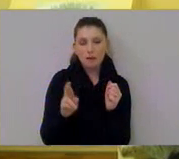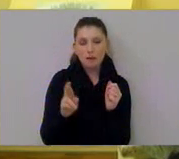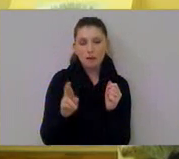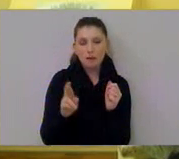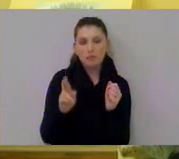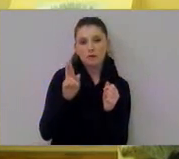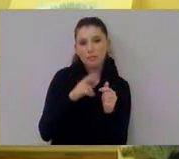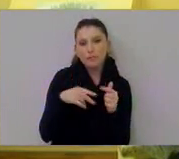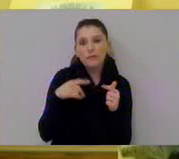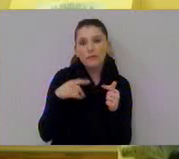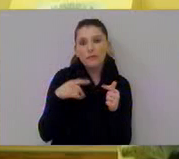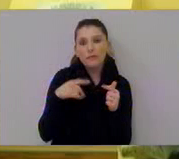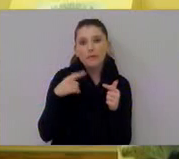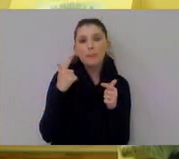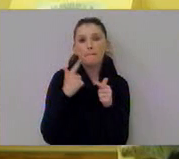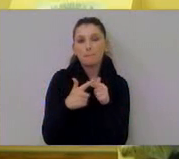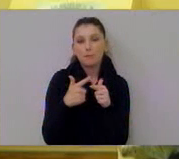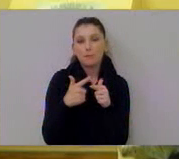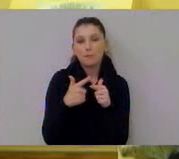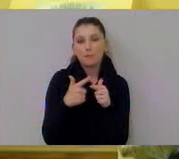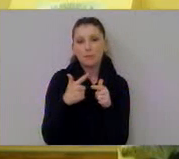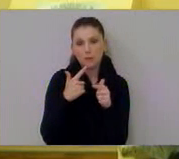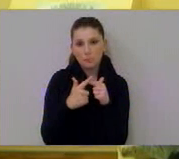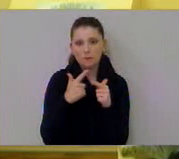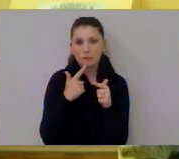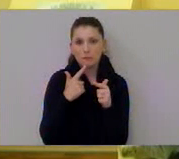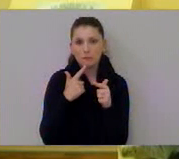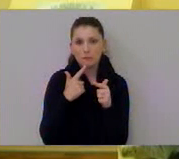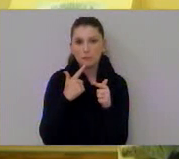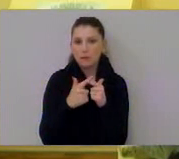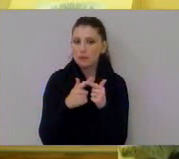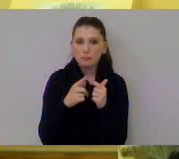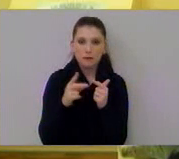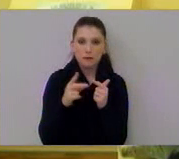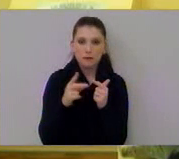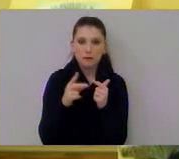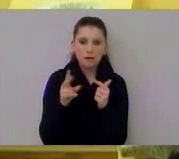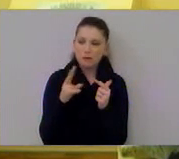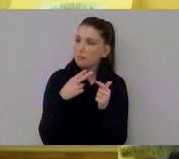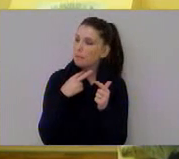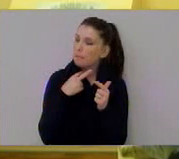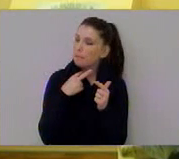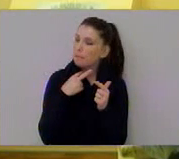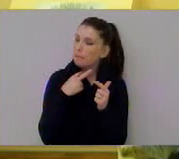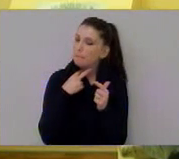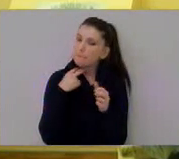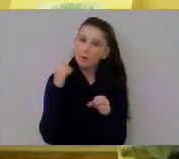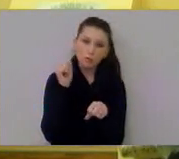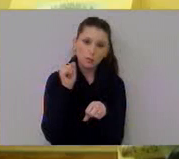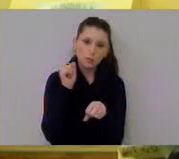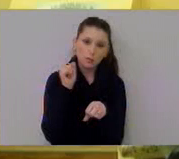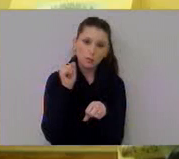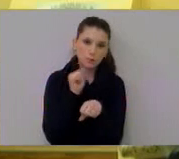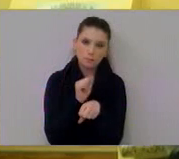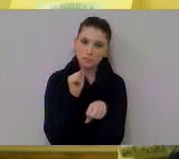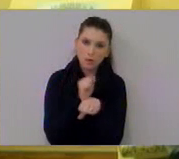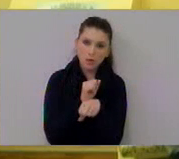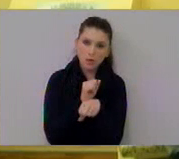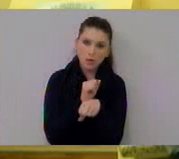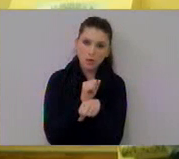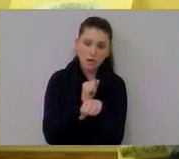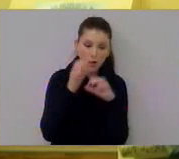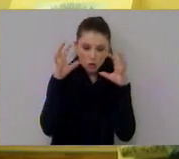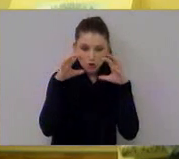urgente. Não adianta, não dá para esperar. A chuva acabou. Tem que pegar